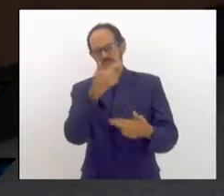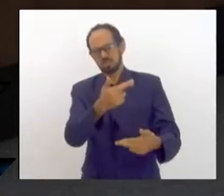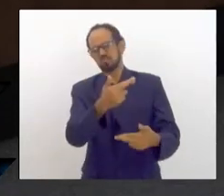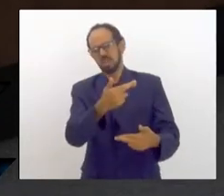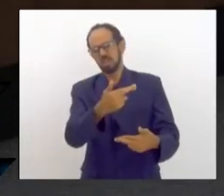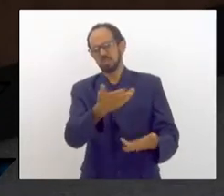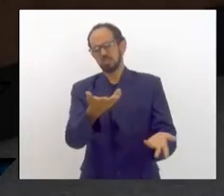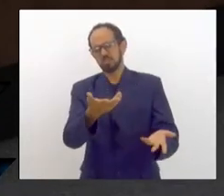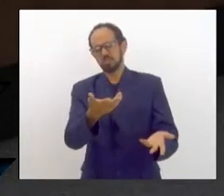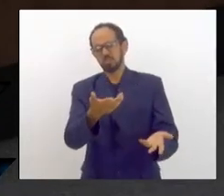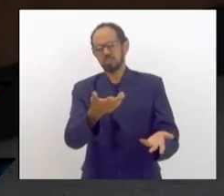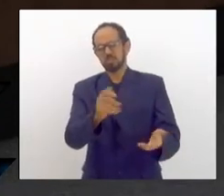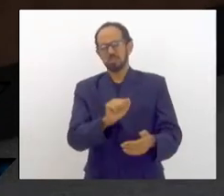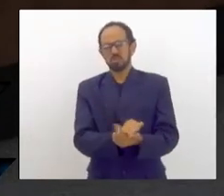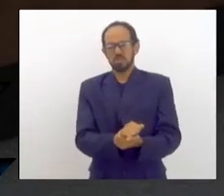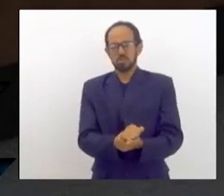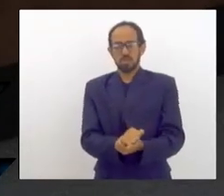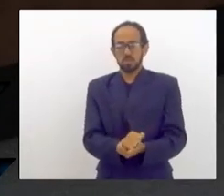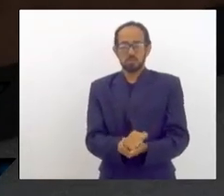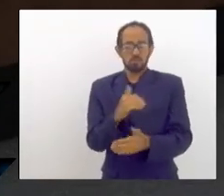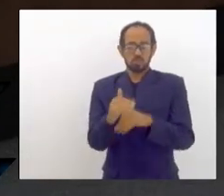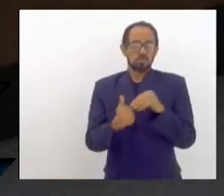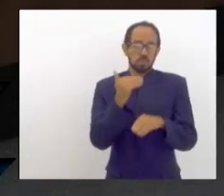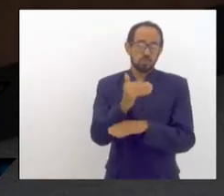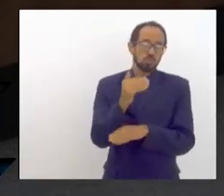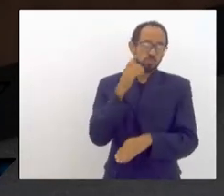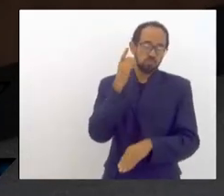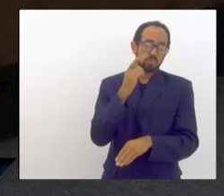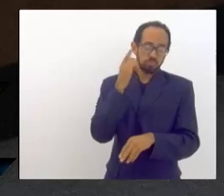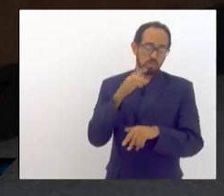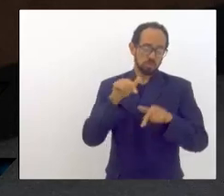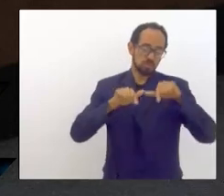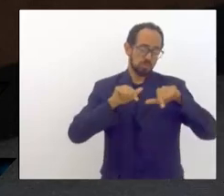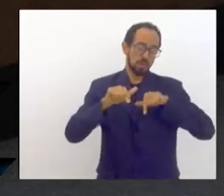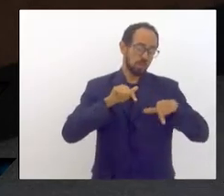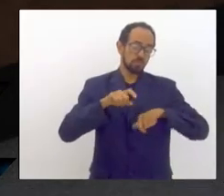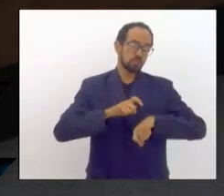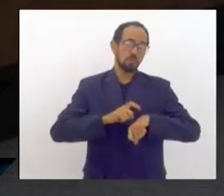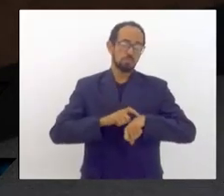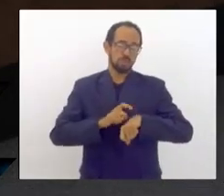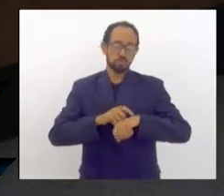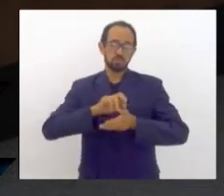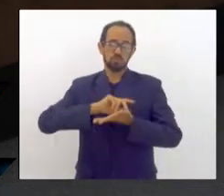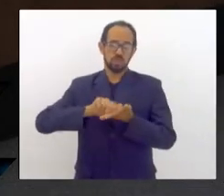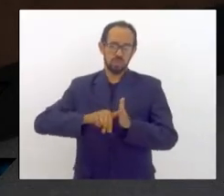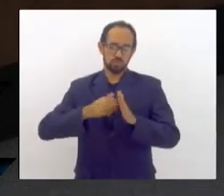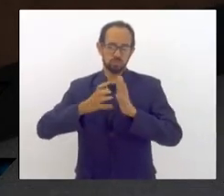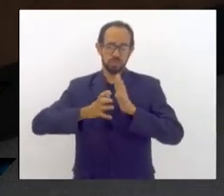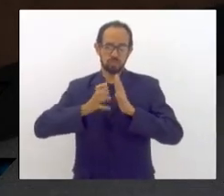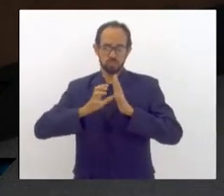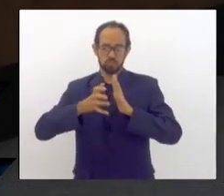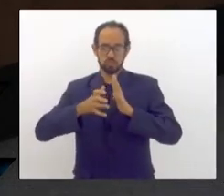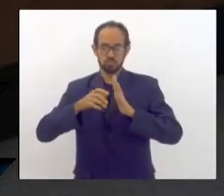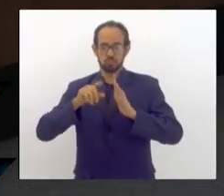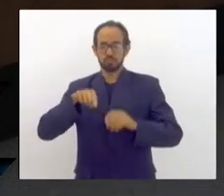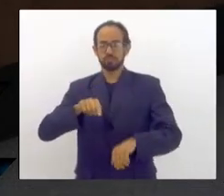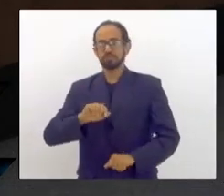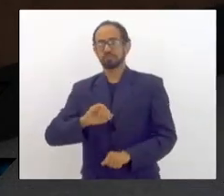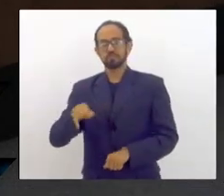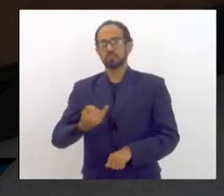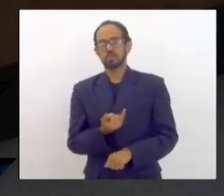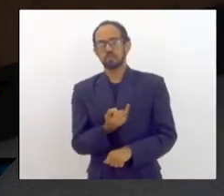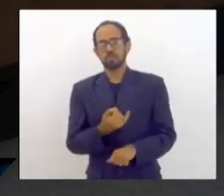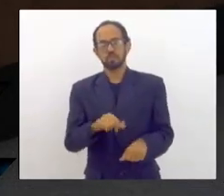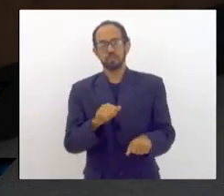petropolitano e, sobretudo, dos deputados que faziam um trabalho naquele momento de diferentes partidos. Então, muito oportuna a presença aqui do